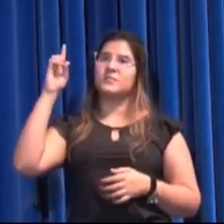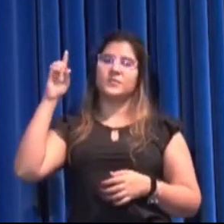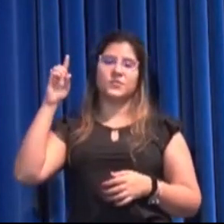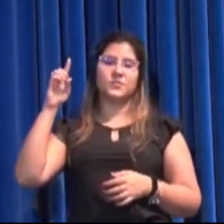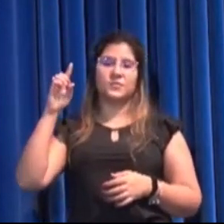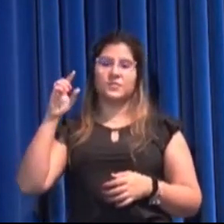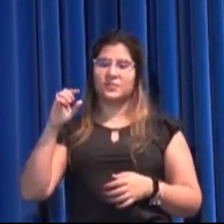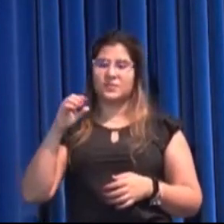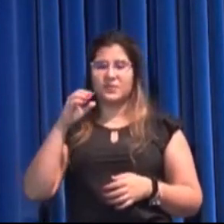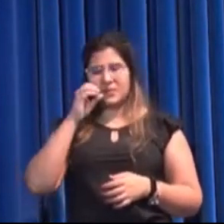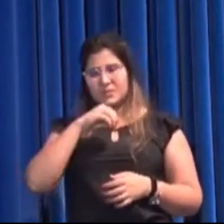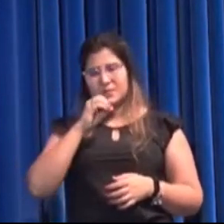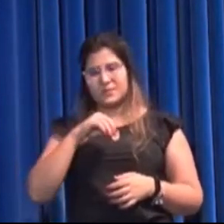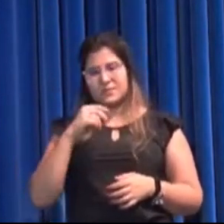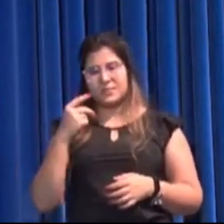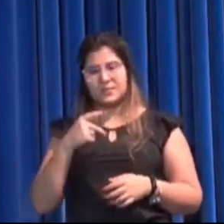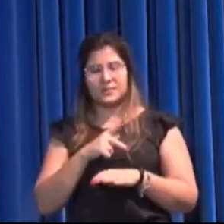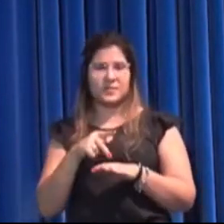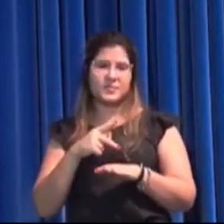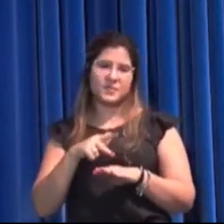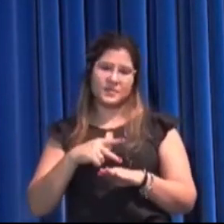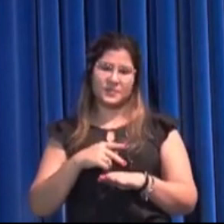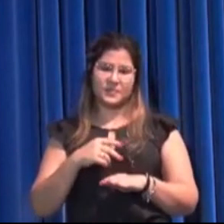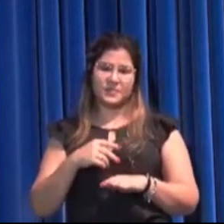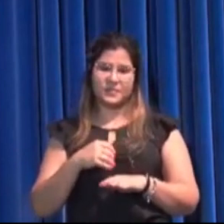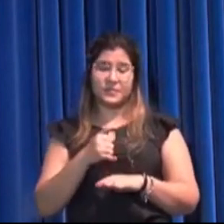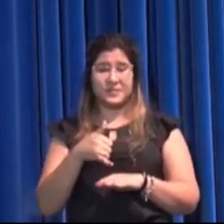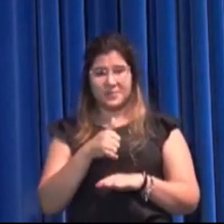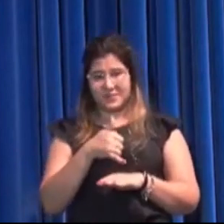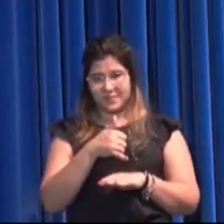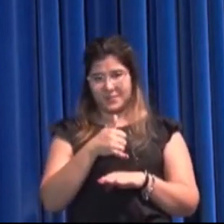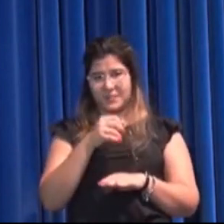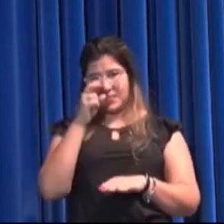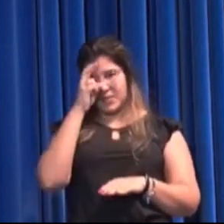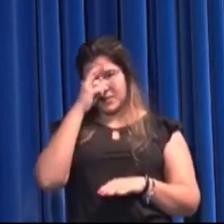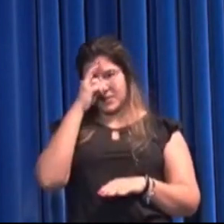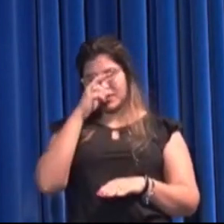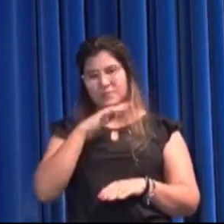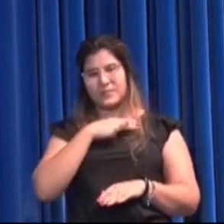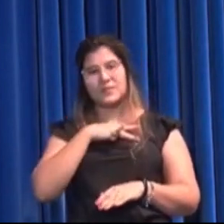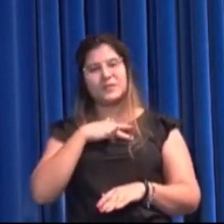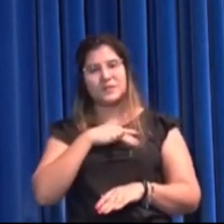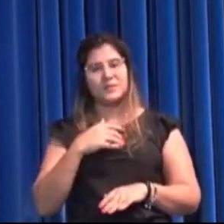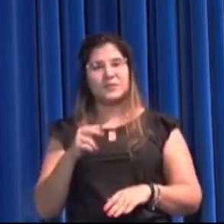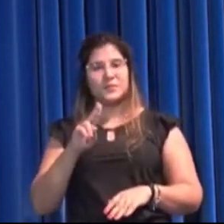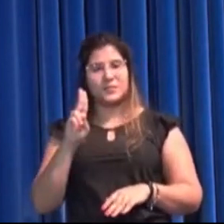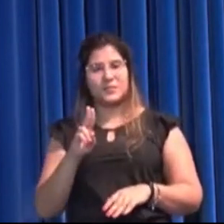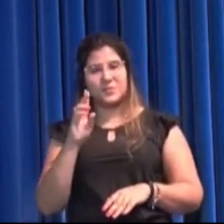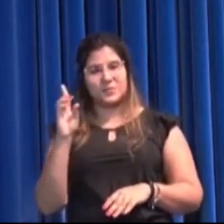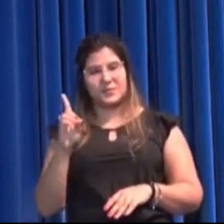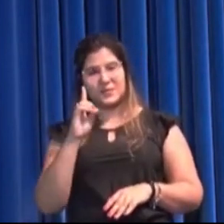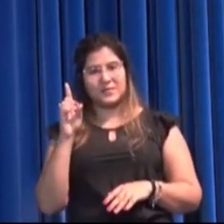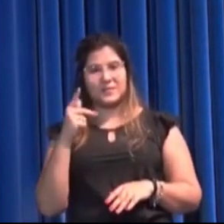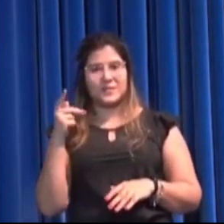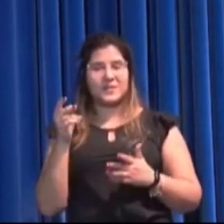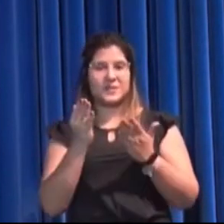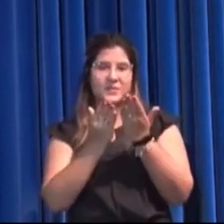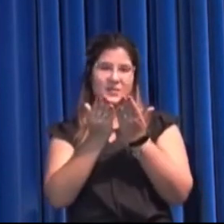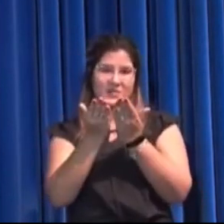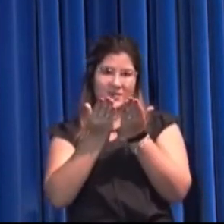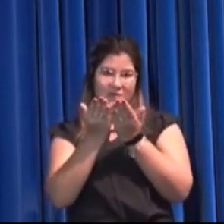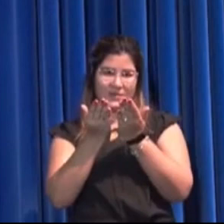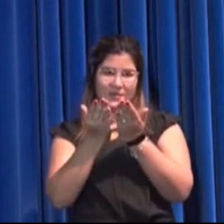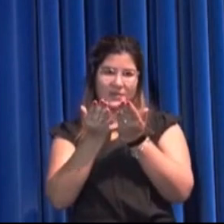ungido. Lembra-te das misericórdias que usaste para com Davi, teu servo.